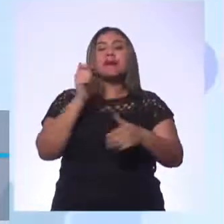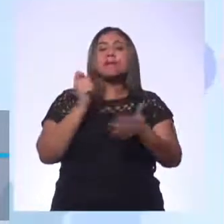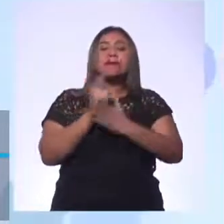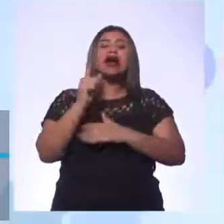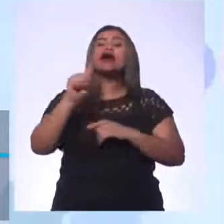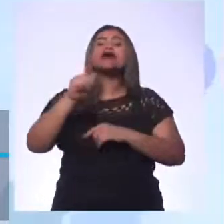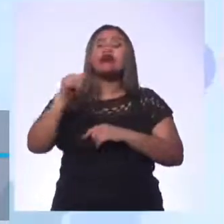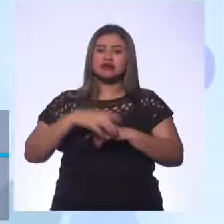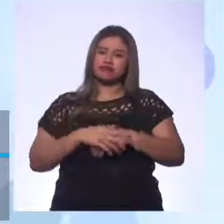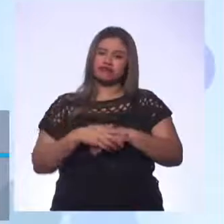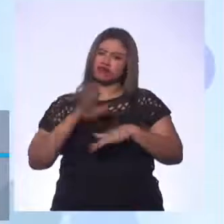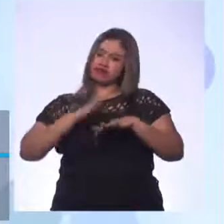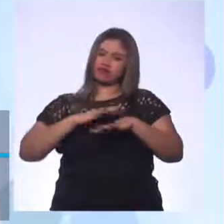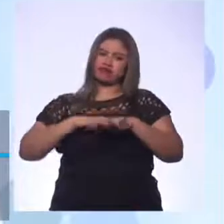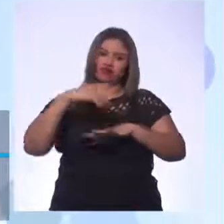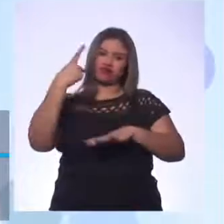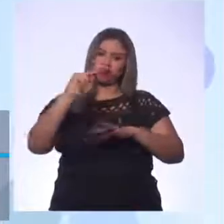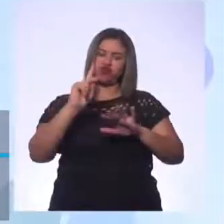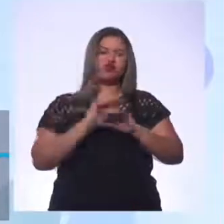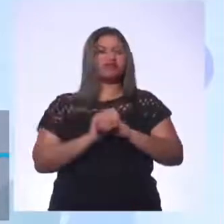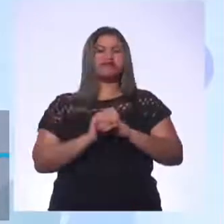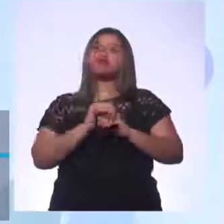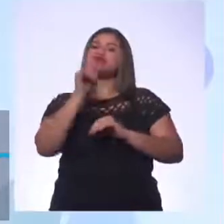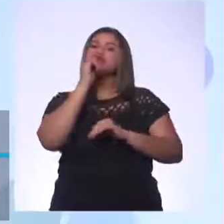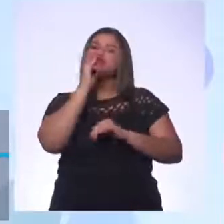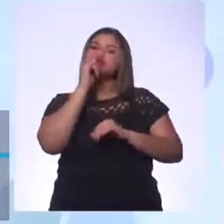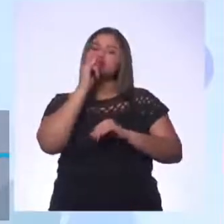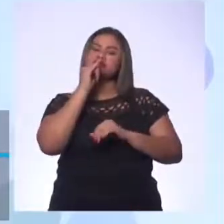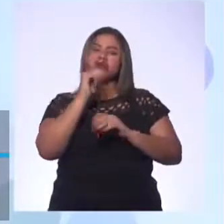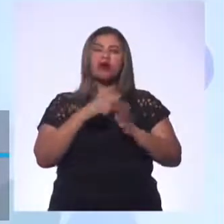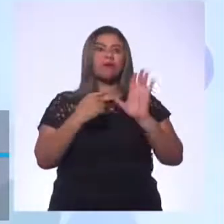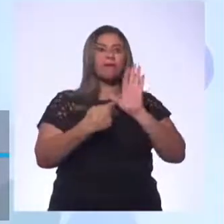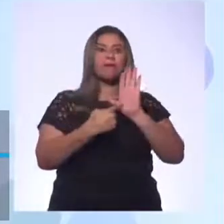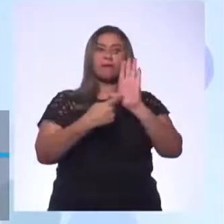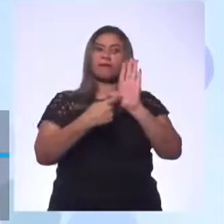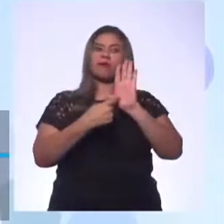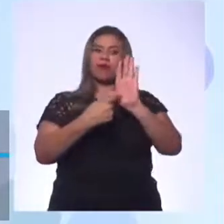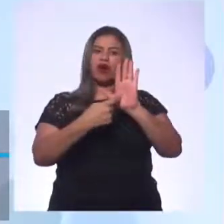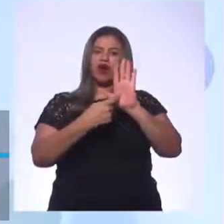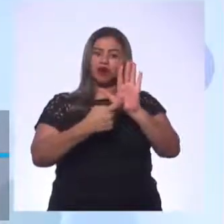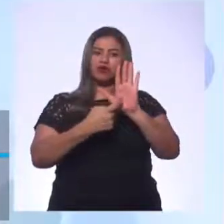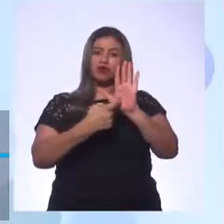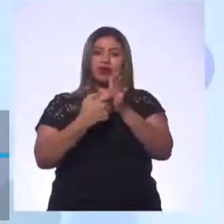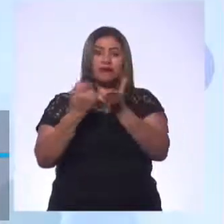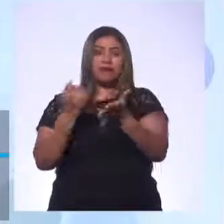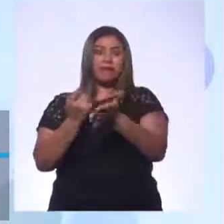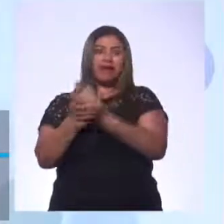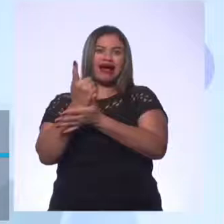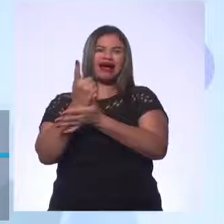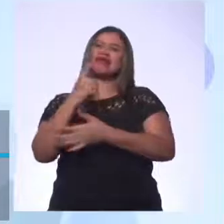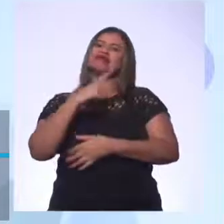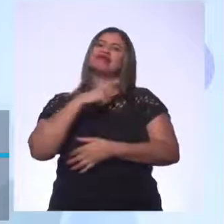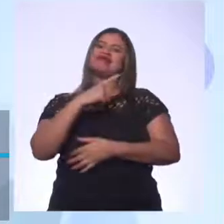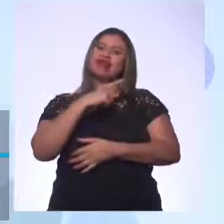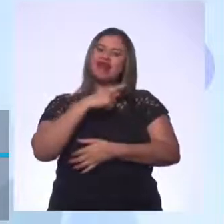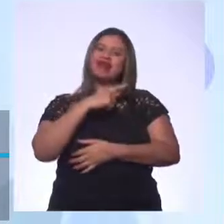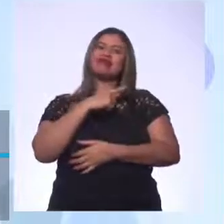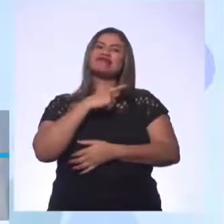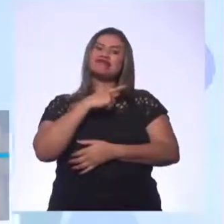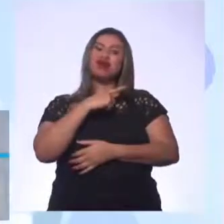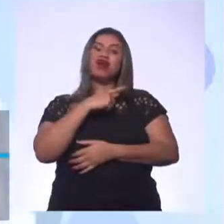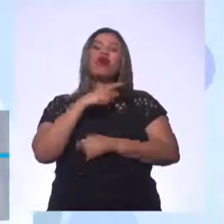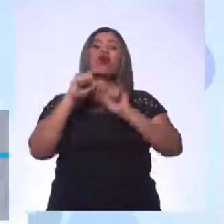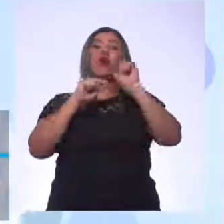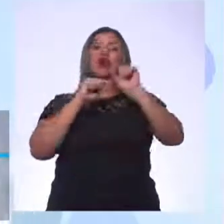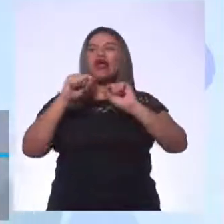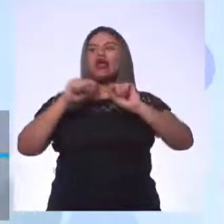você. Quando você consome qualquer coisa que é apresentado lá, no preço está colocado também o quê? O valor